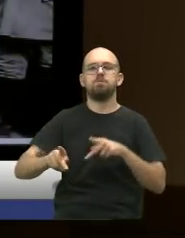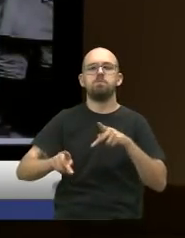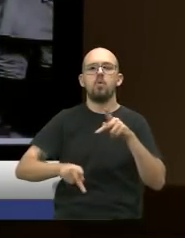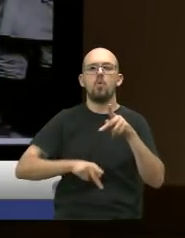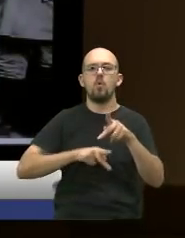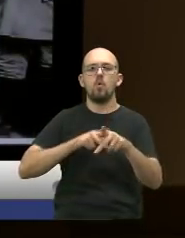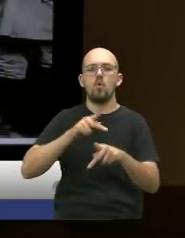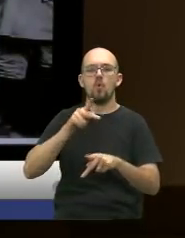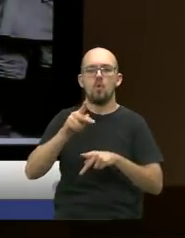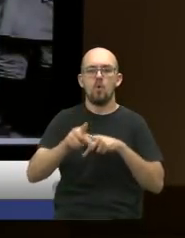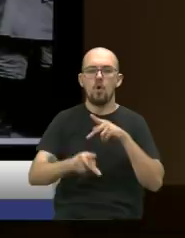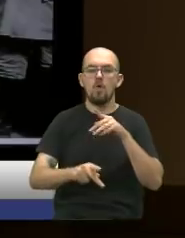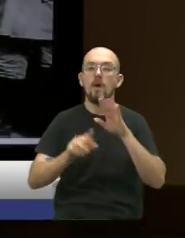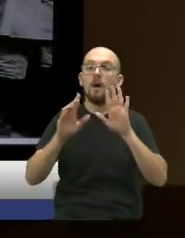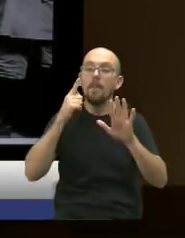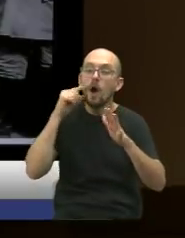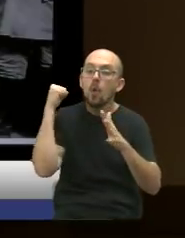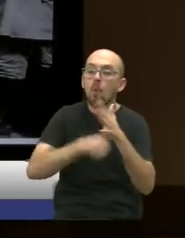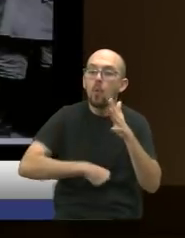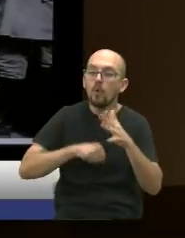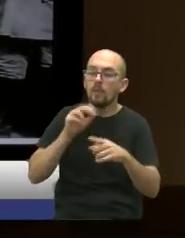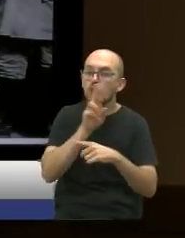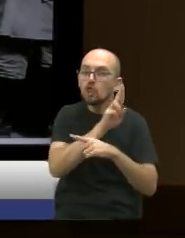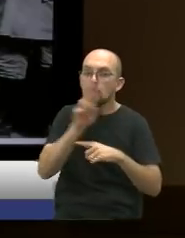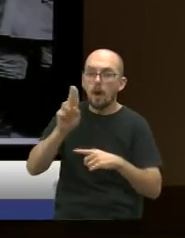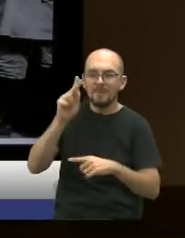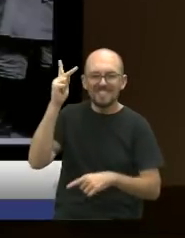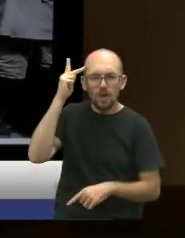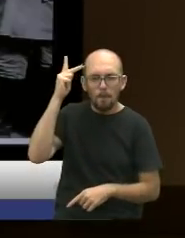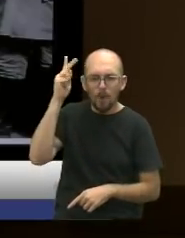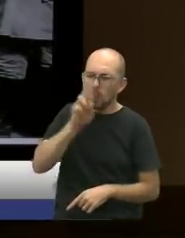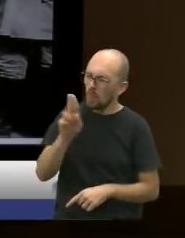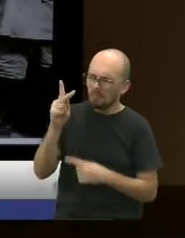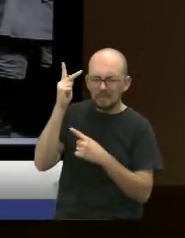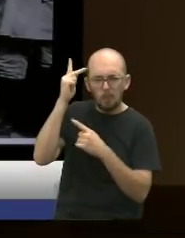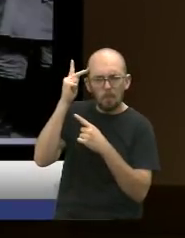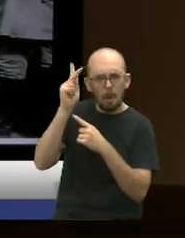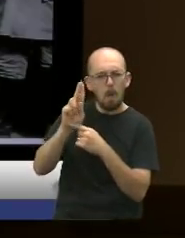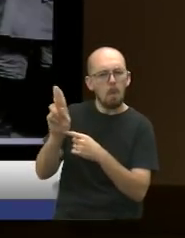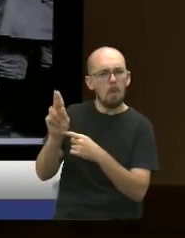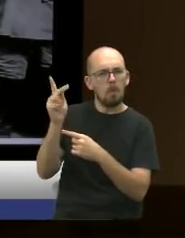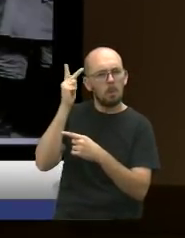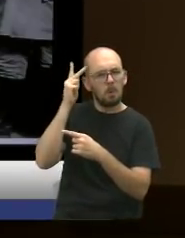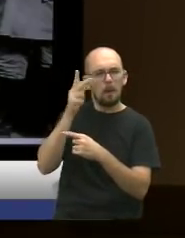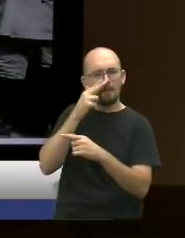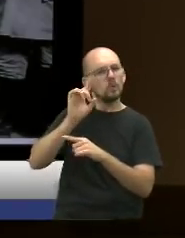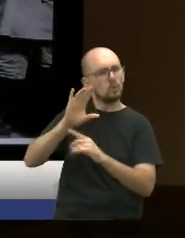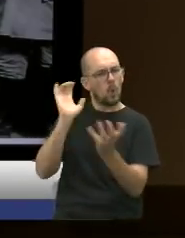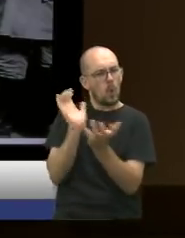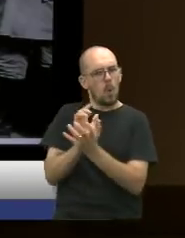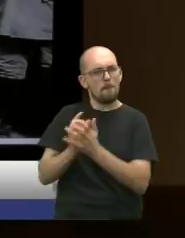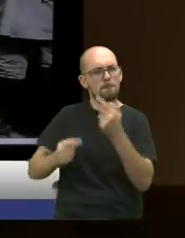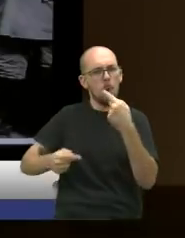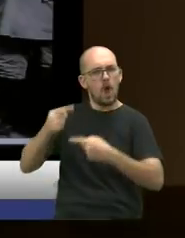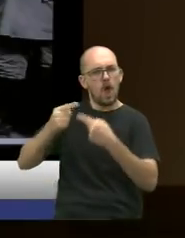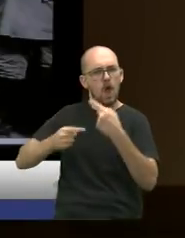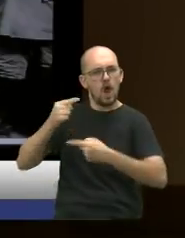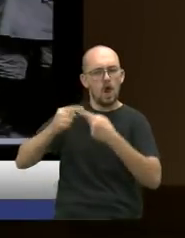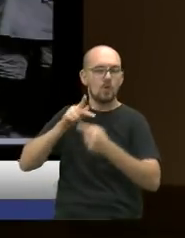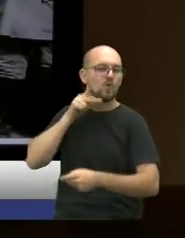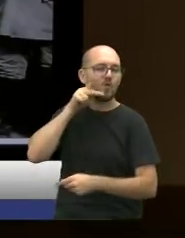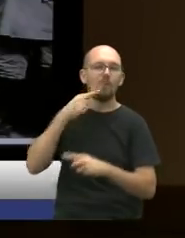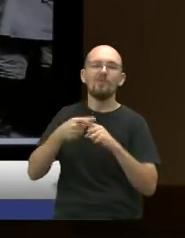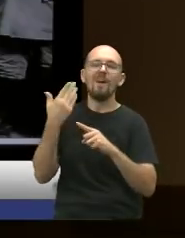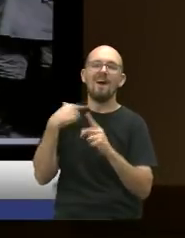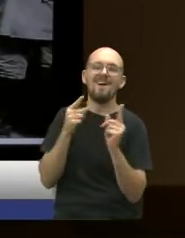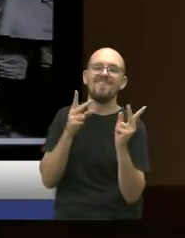em nome de São Paulo, dá a impressão que é uma luta em nome de políticos da grande produção de café de São Paulo,